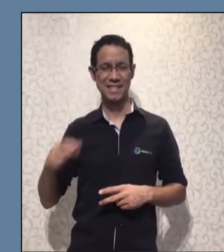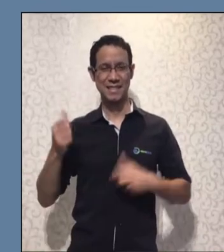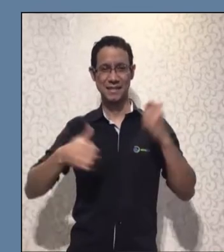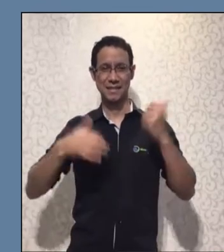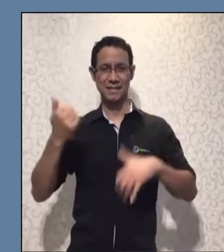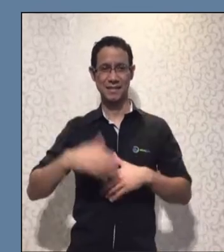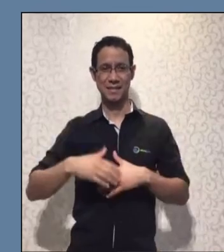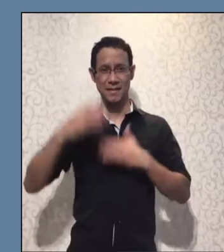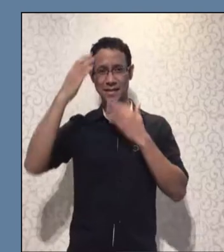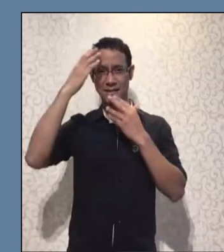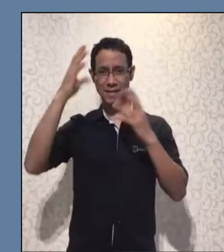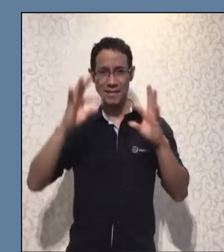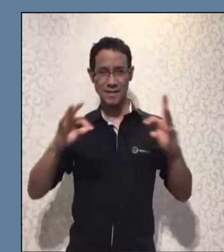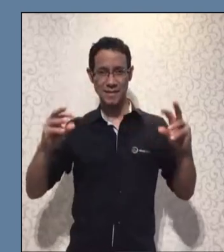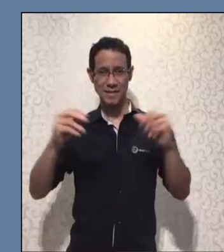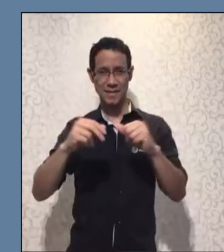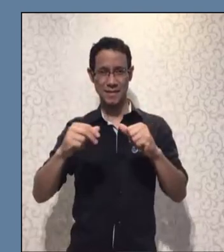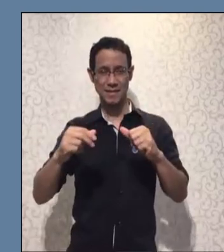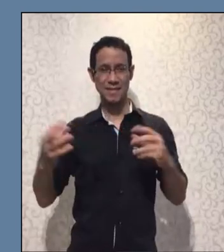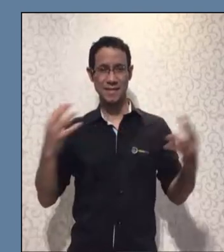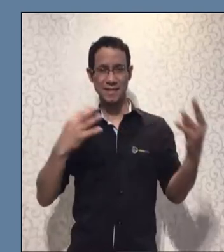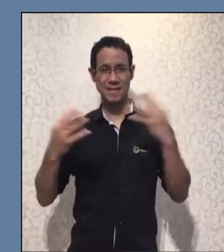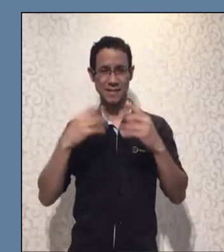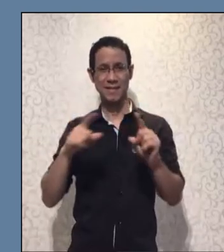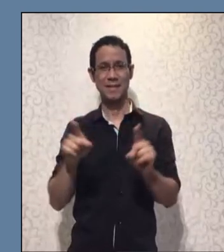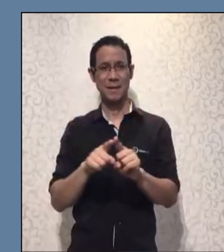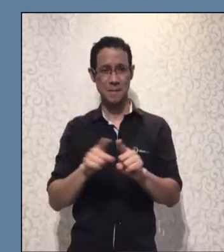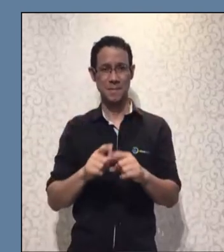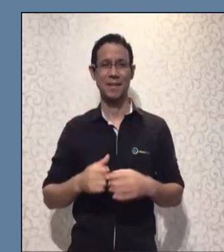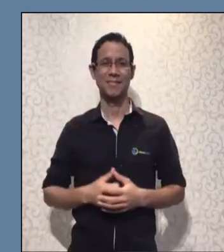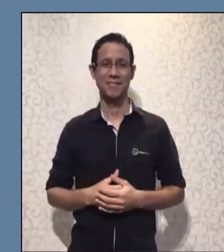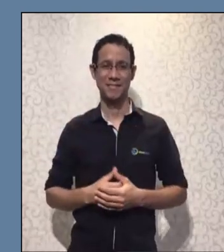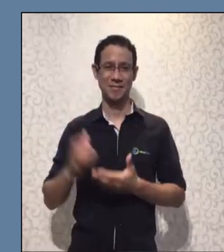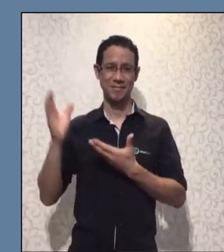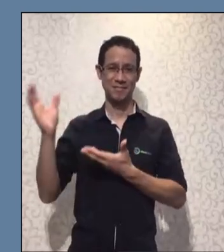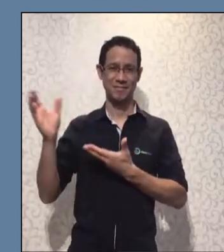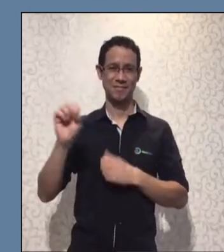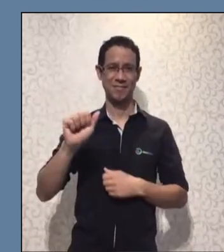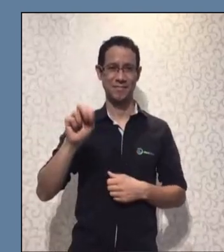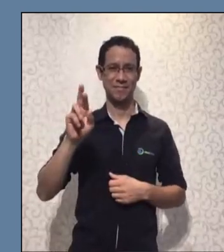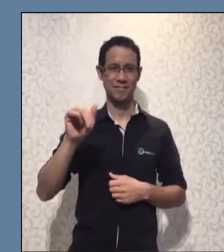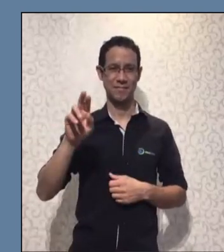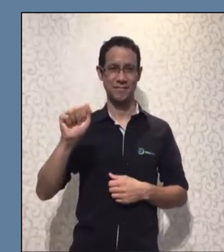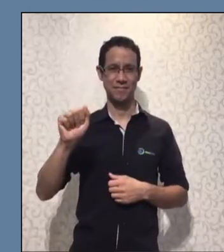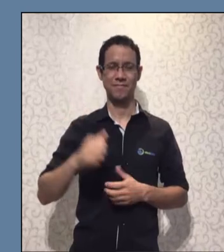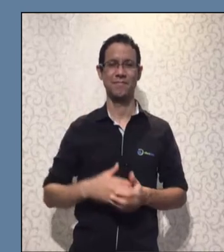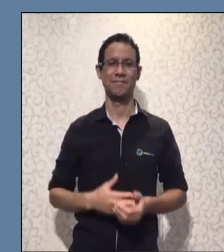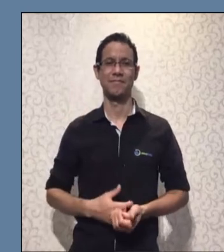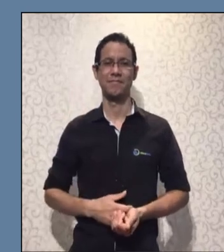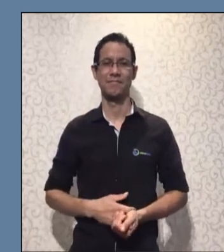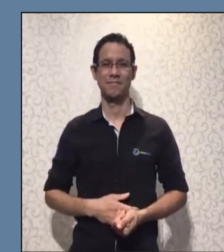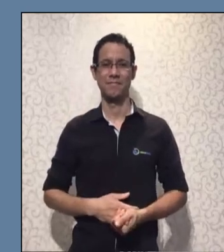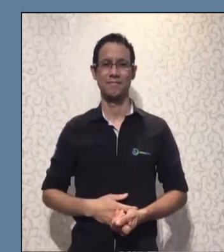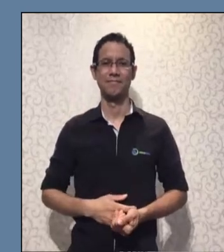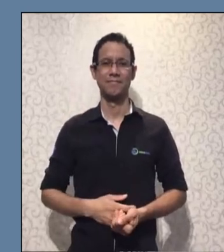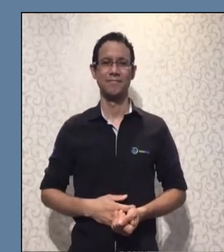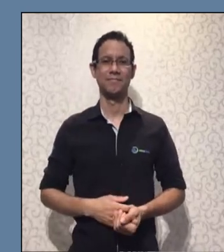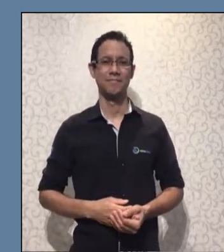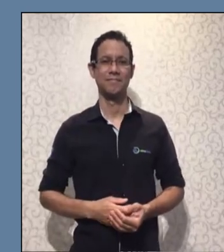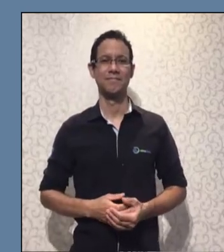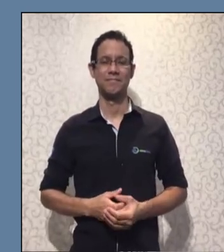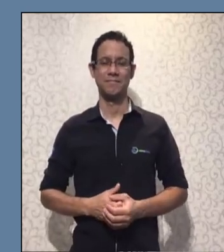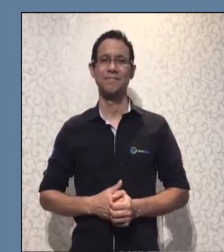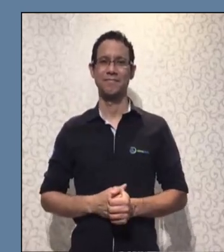a todas e todos que nos ouviram também. Sabrina, a palavra está com você. Obrigada, Juliana.